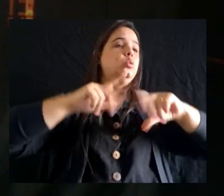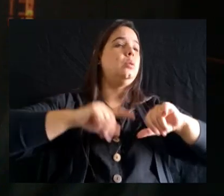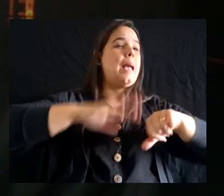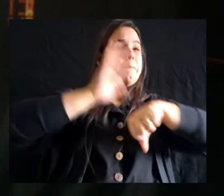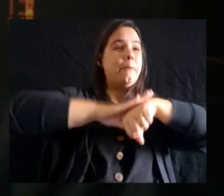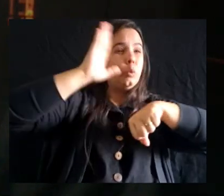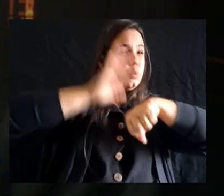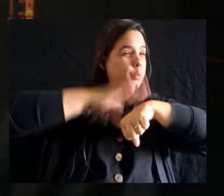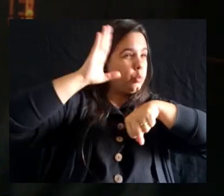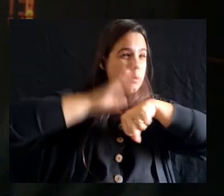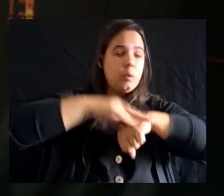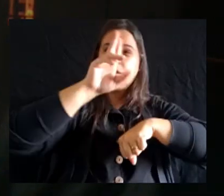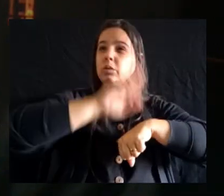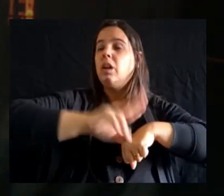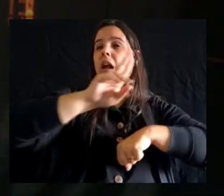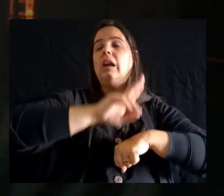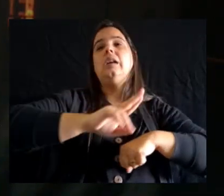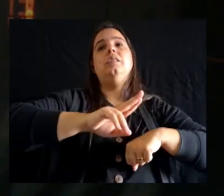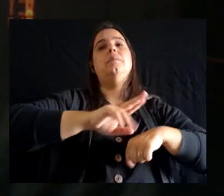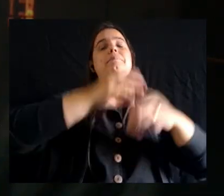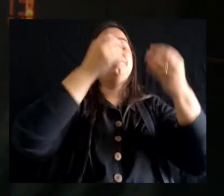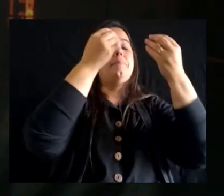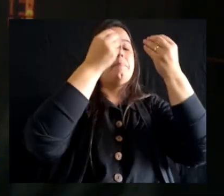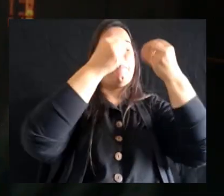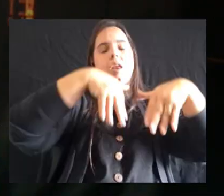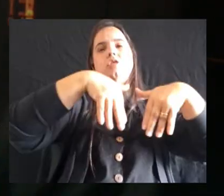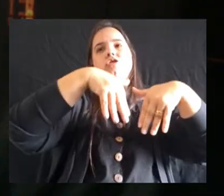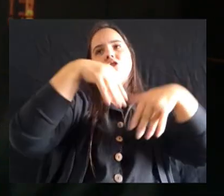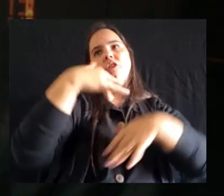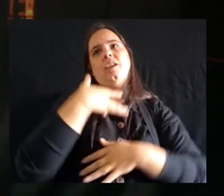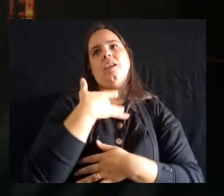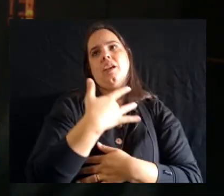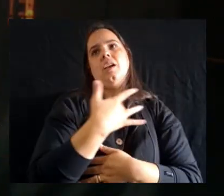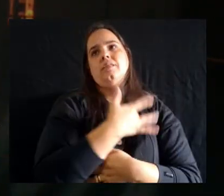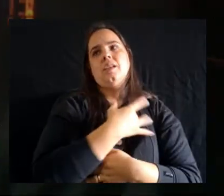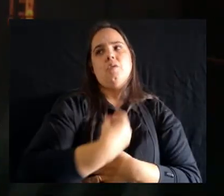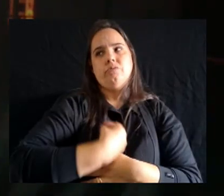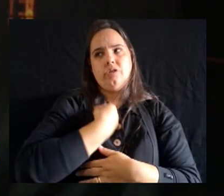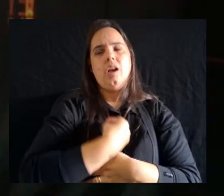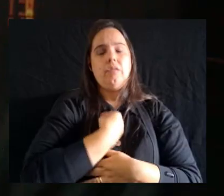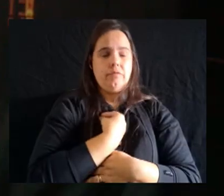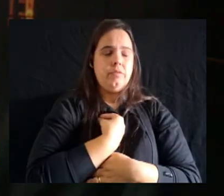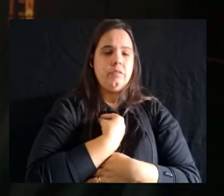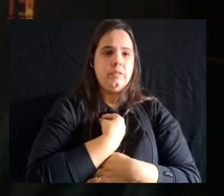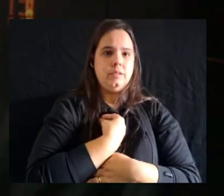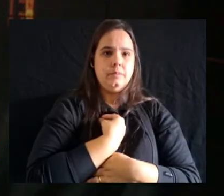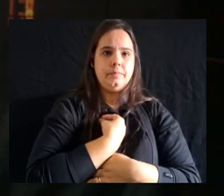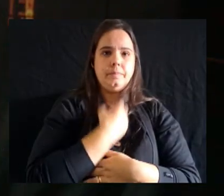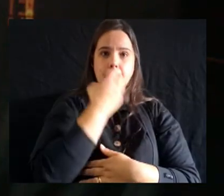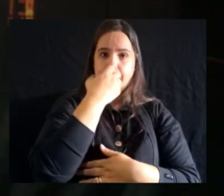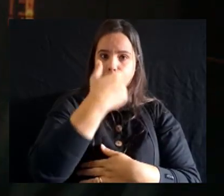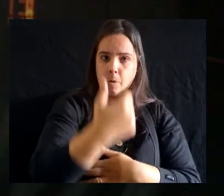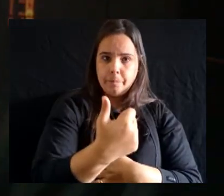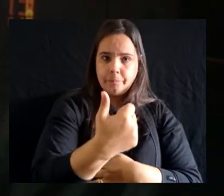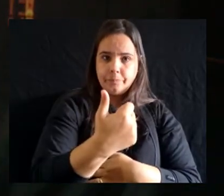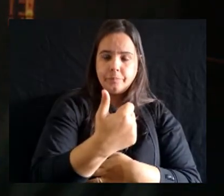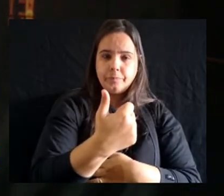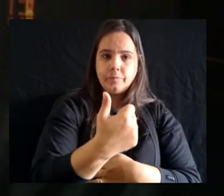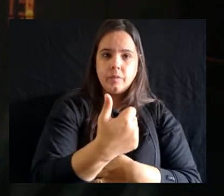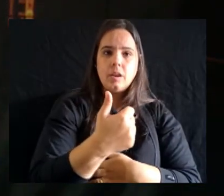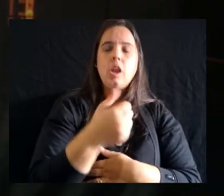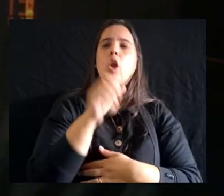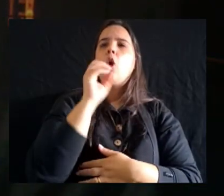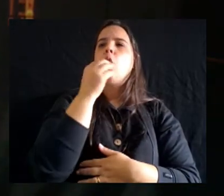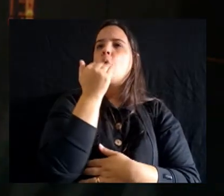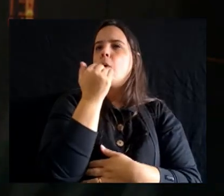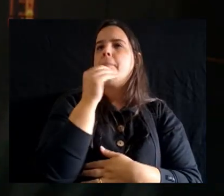sendo prejudicial e a gente precisa cuidar com tudo isso. Todo excesso esconde uma falta, tá bom? E comer um pratinho de arroz e feijão, um docinho de